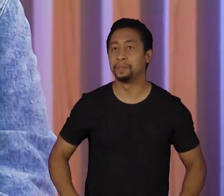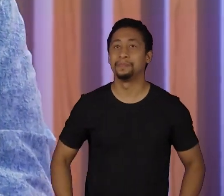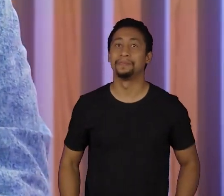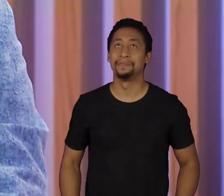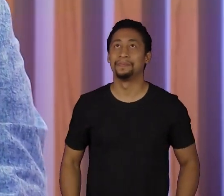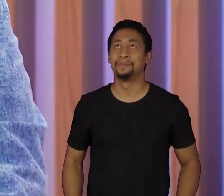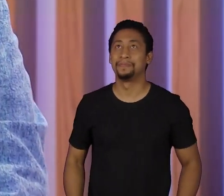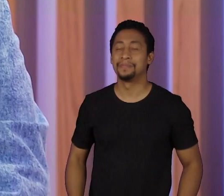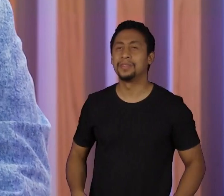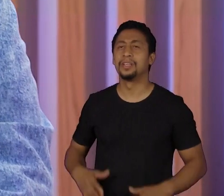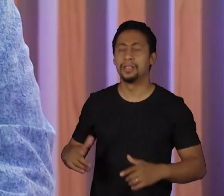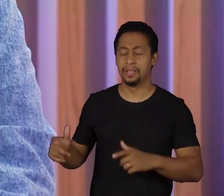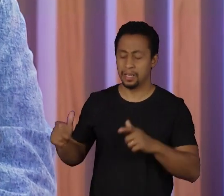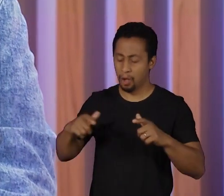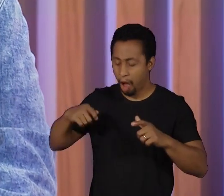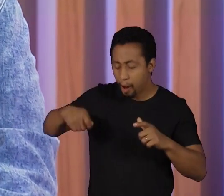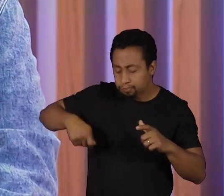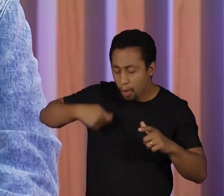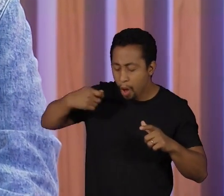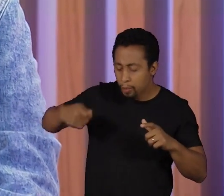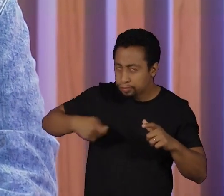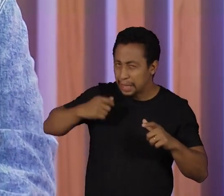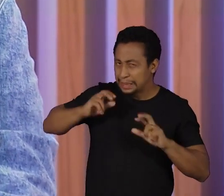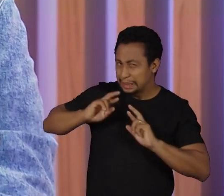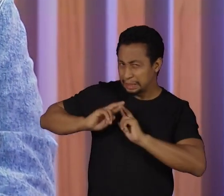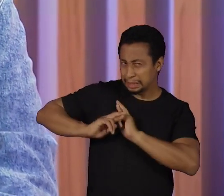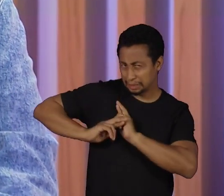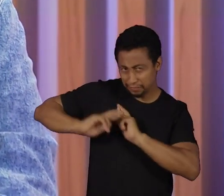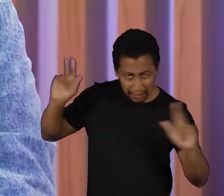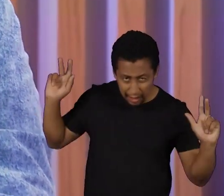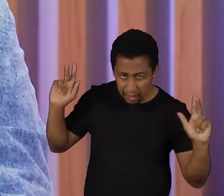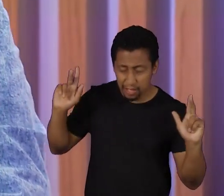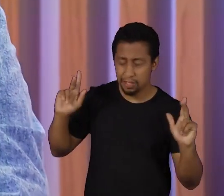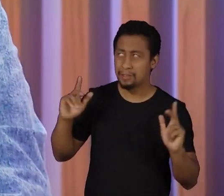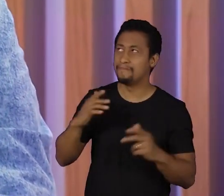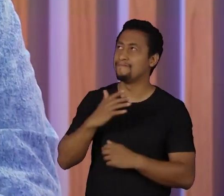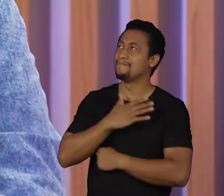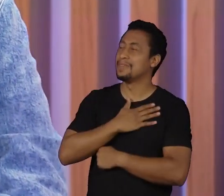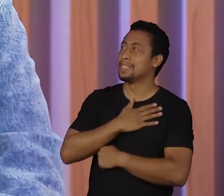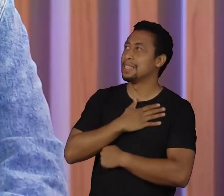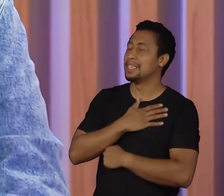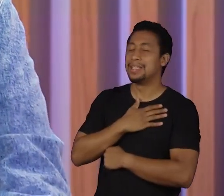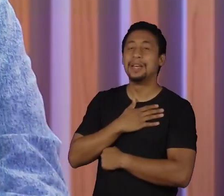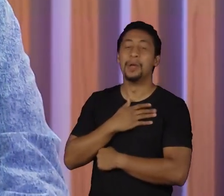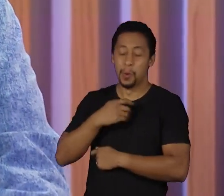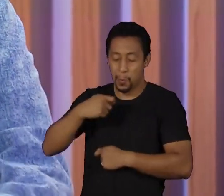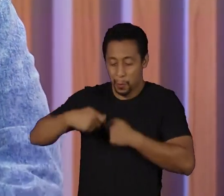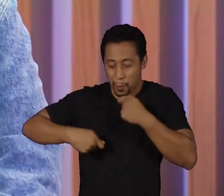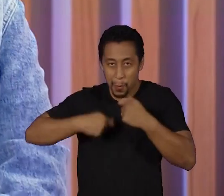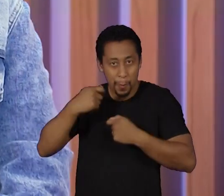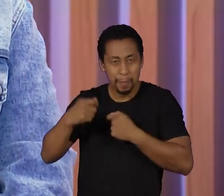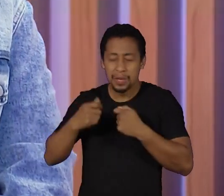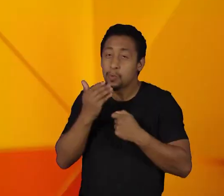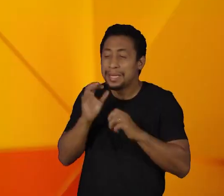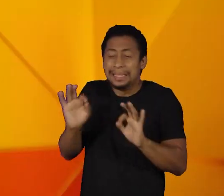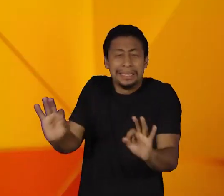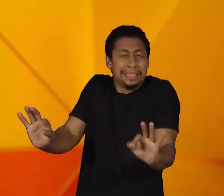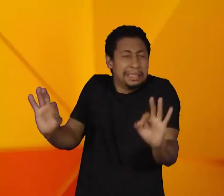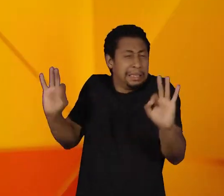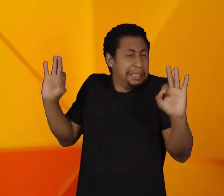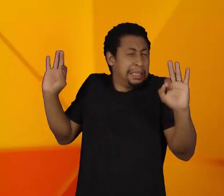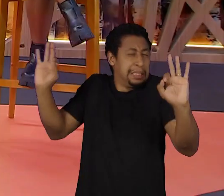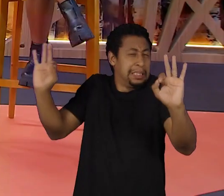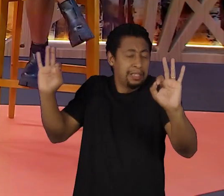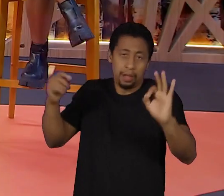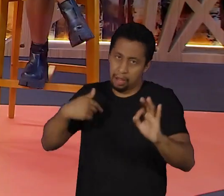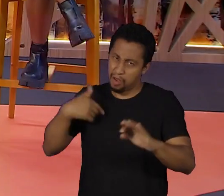de mais diferente que me causou um estranhamento foi justamente uma comida muito chique. Então, eu sou boteco raiz, né? Ah. Uma vez eu comi